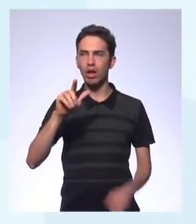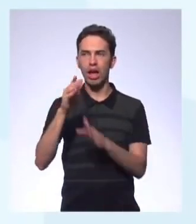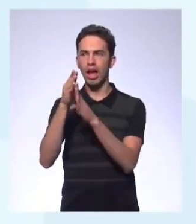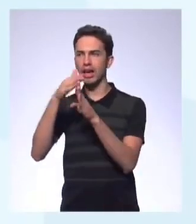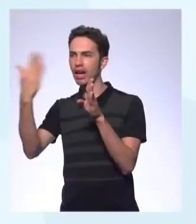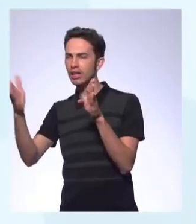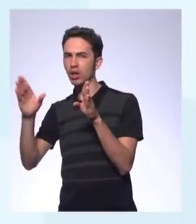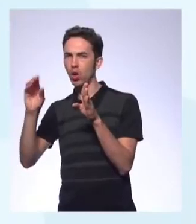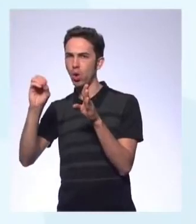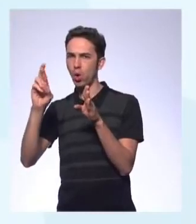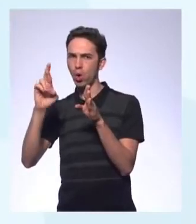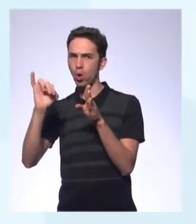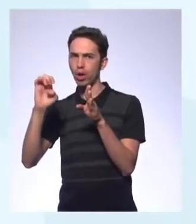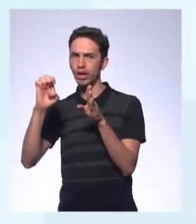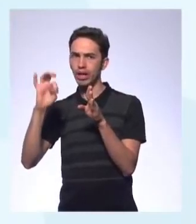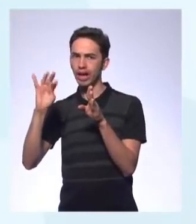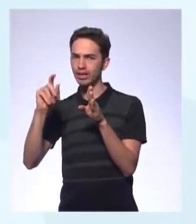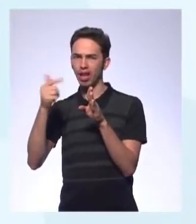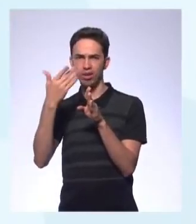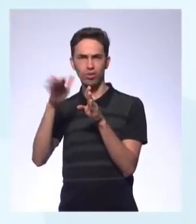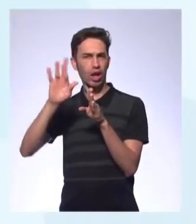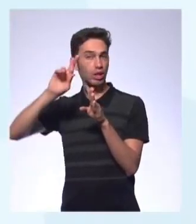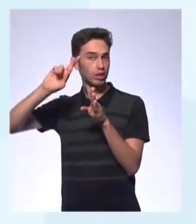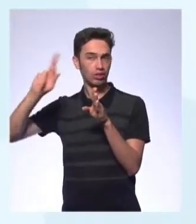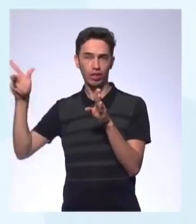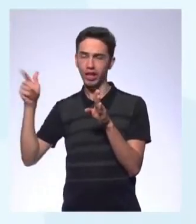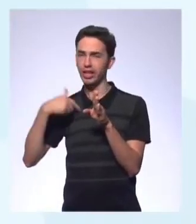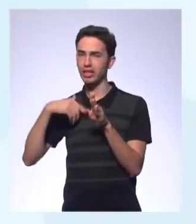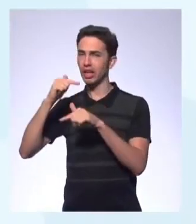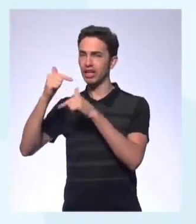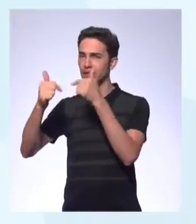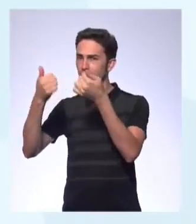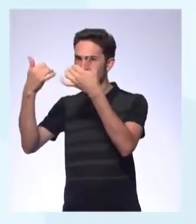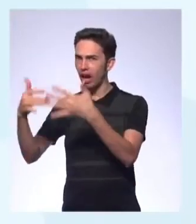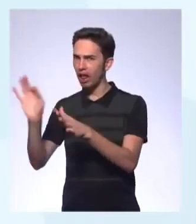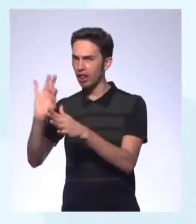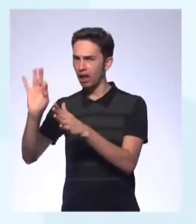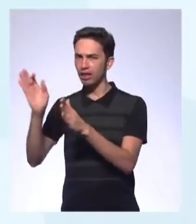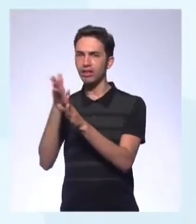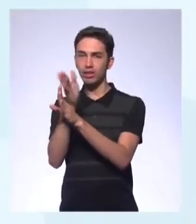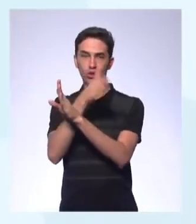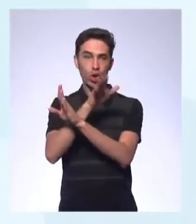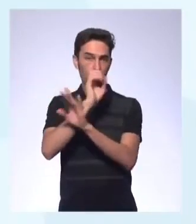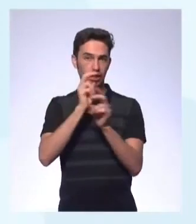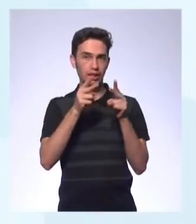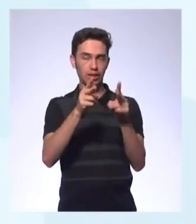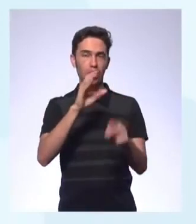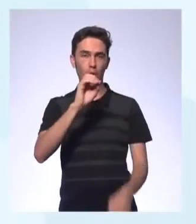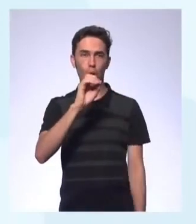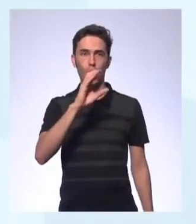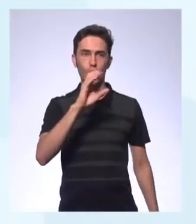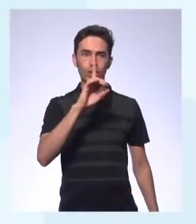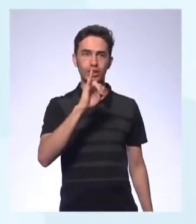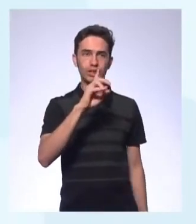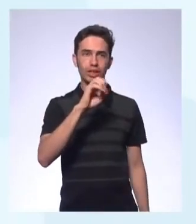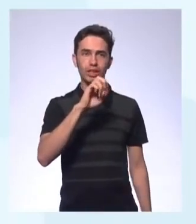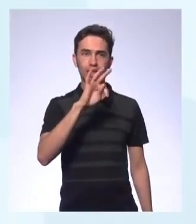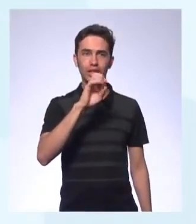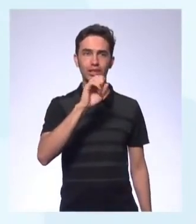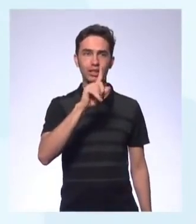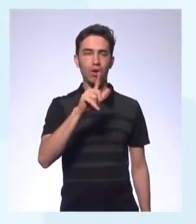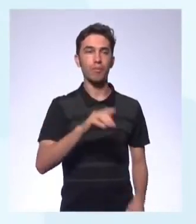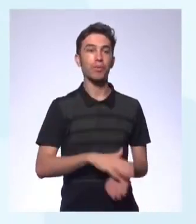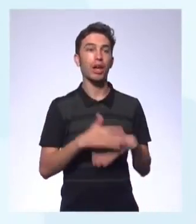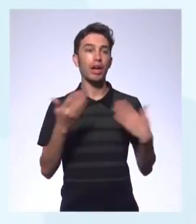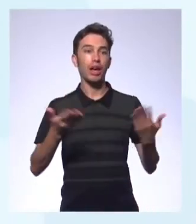disso. Passaram a fortalecer esse tipo de lógica de interdependência. Um depende do outro. Interdependência